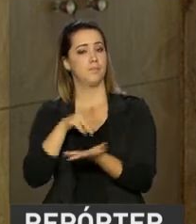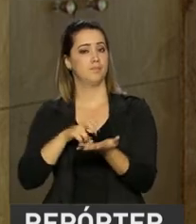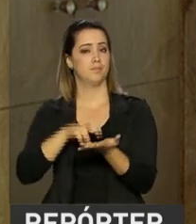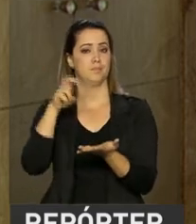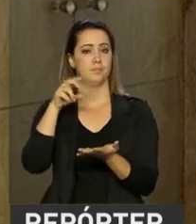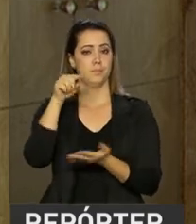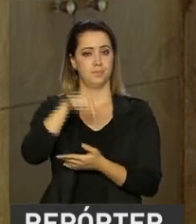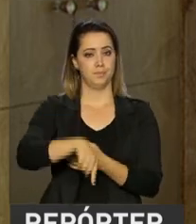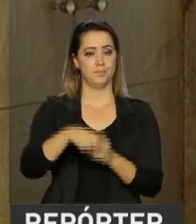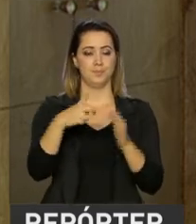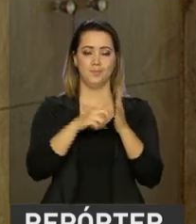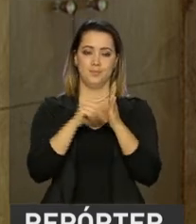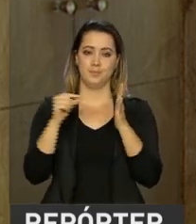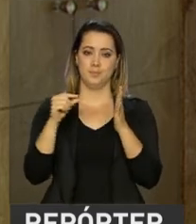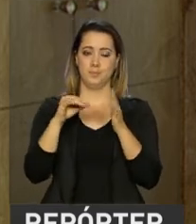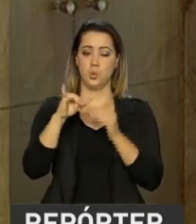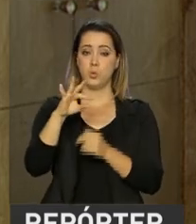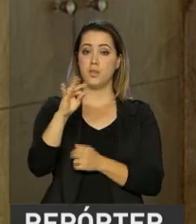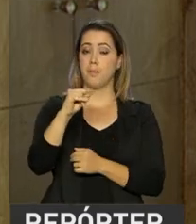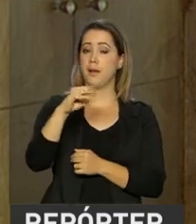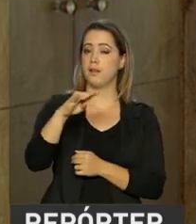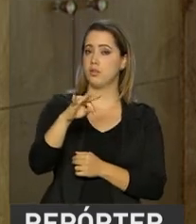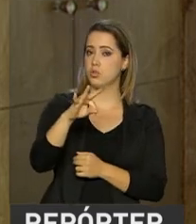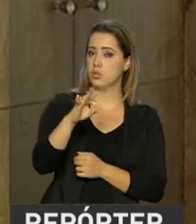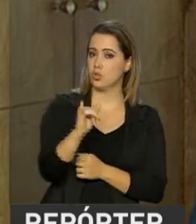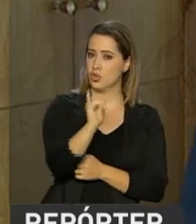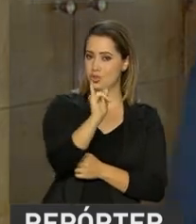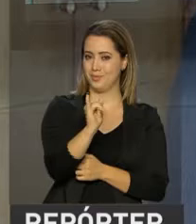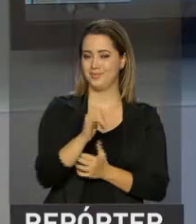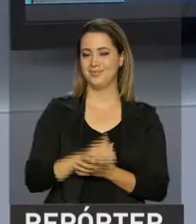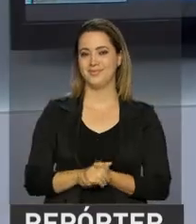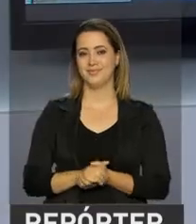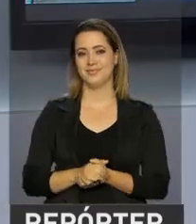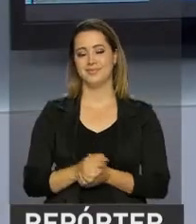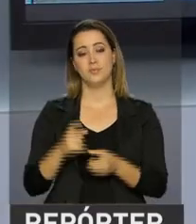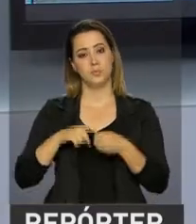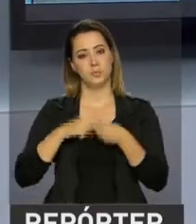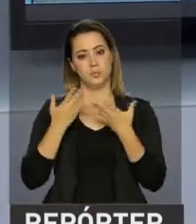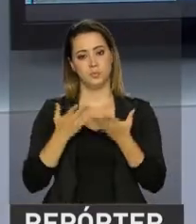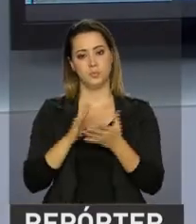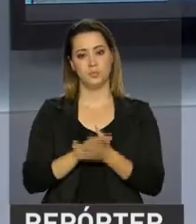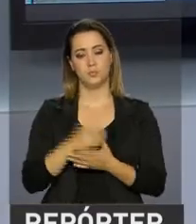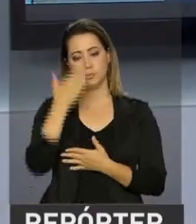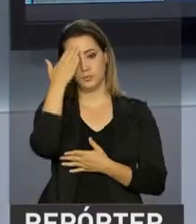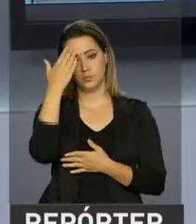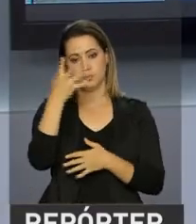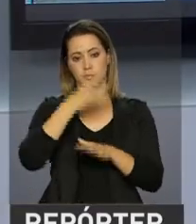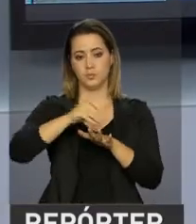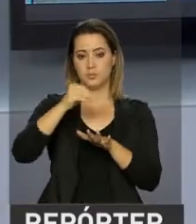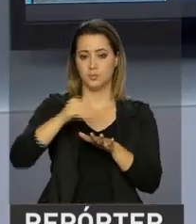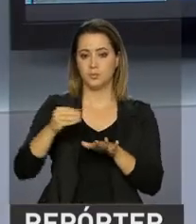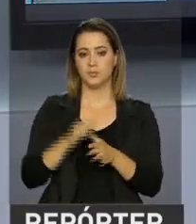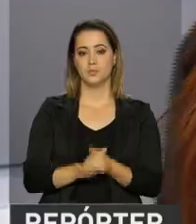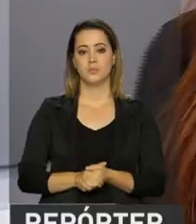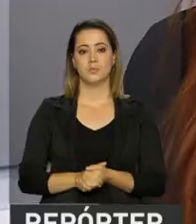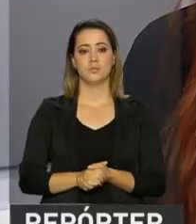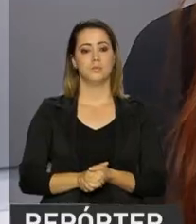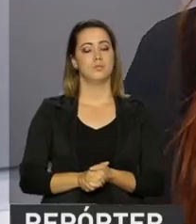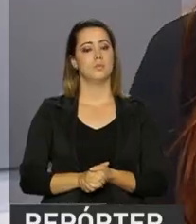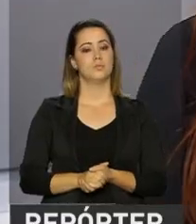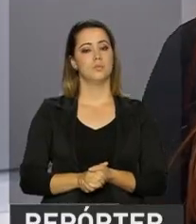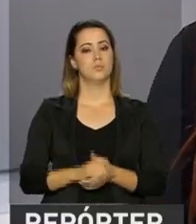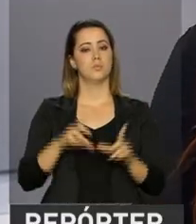aqui no palácio do itamaraty o brasil pode convencer no estúdio carolina obrigada pelas informações joão pedro neto